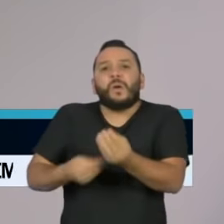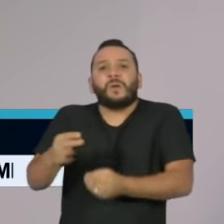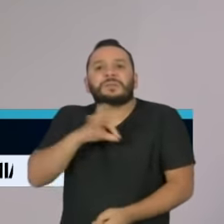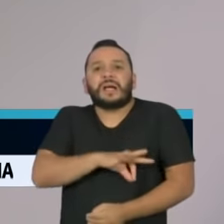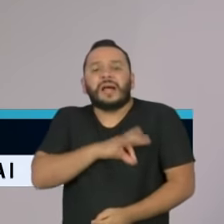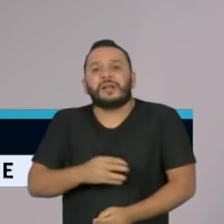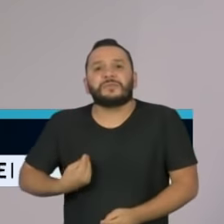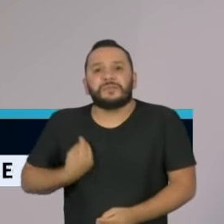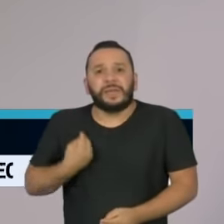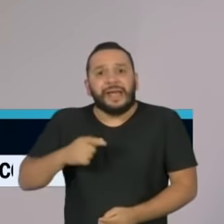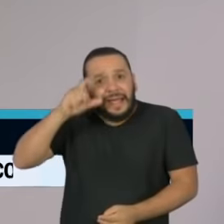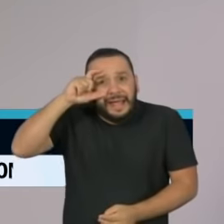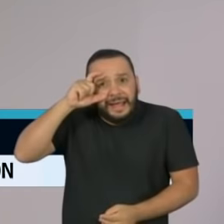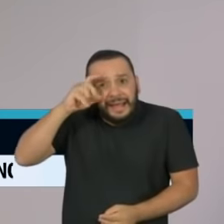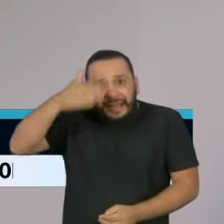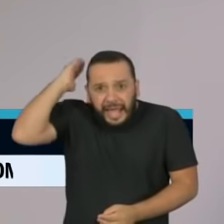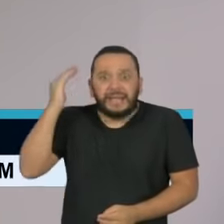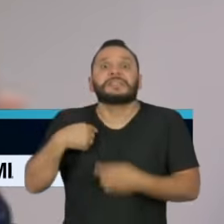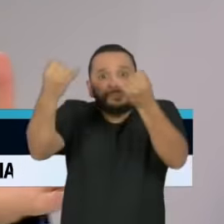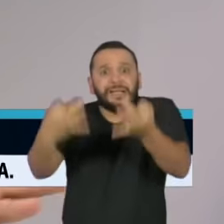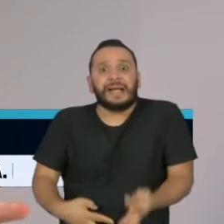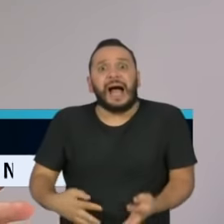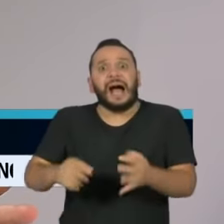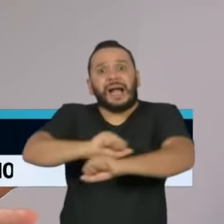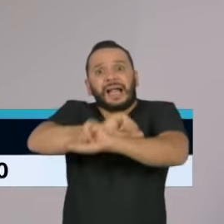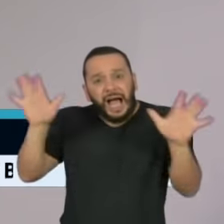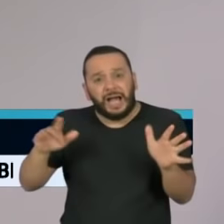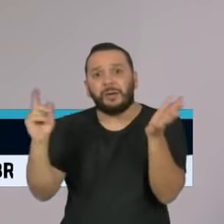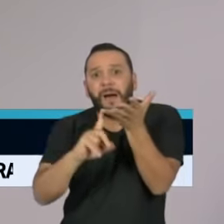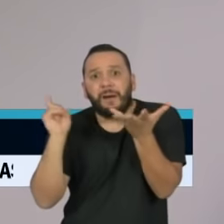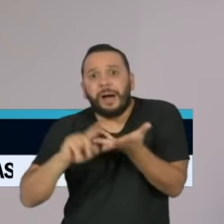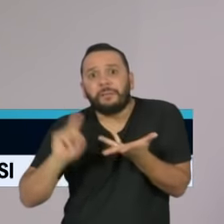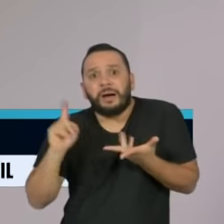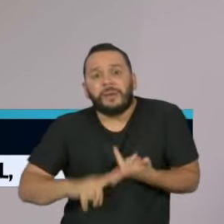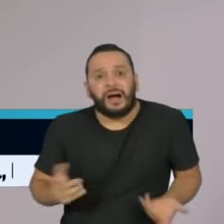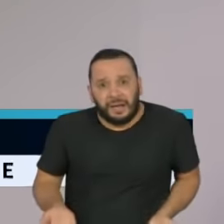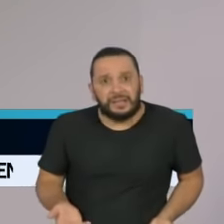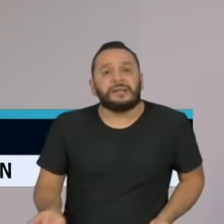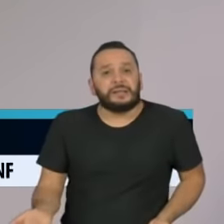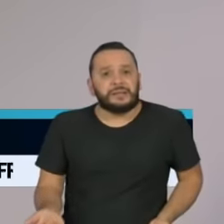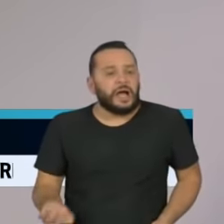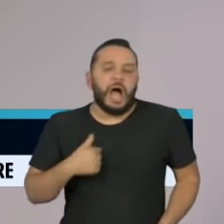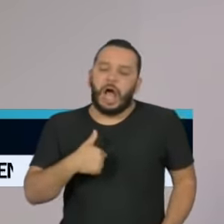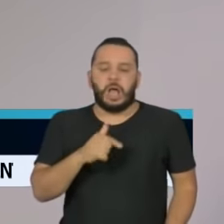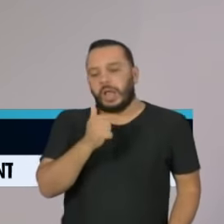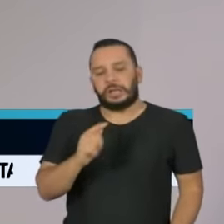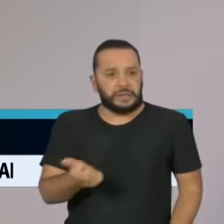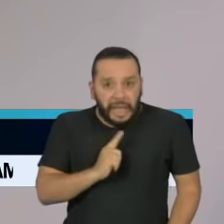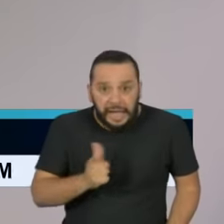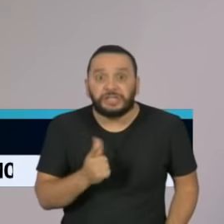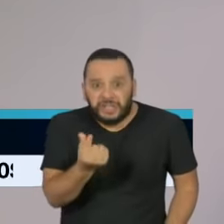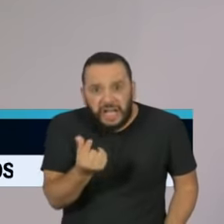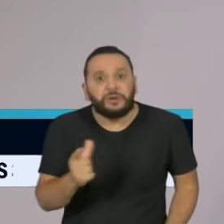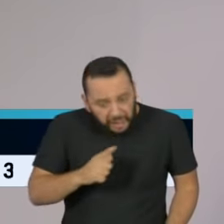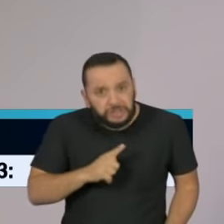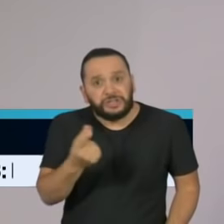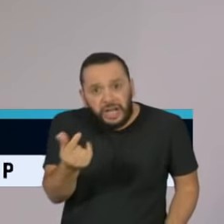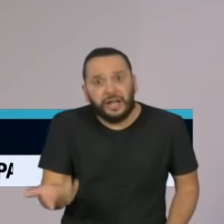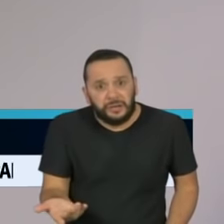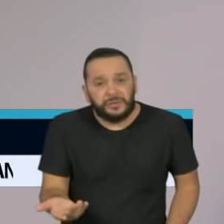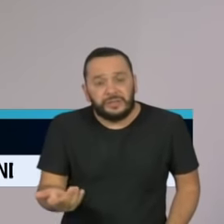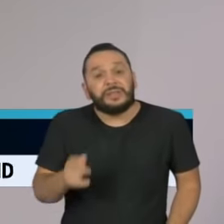O Guedes tem que dar o caminho, não é? Nós estamos todos parados, né? Tem dinheiro? Ah, não tem dinheiro. Claro que tem dinheiro. Nós